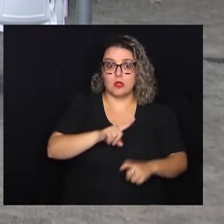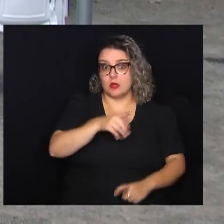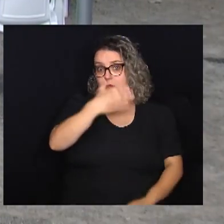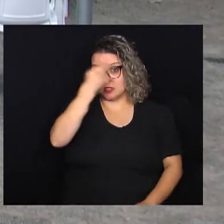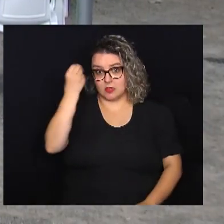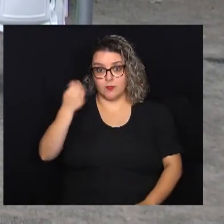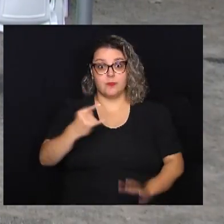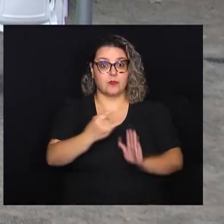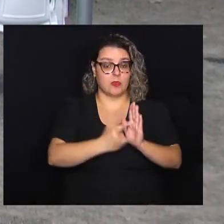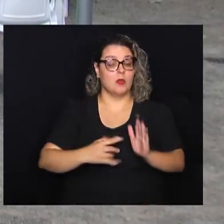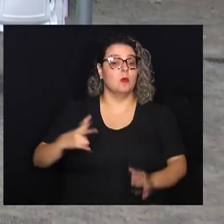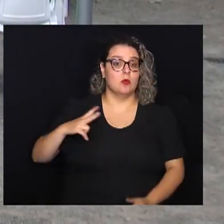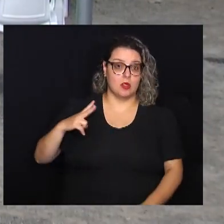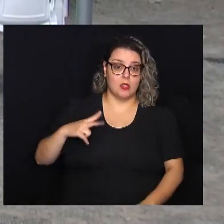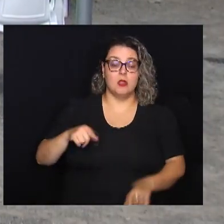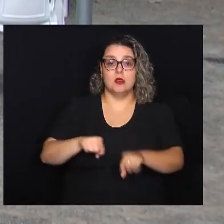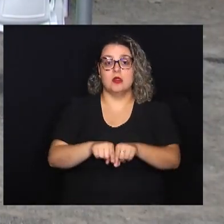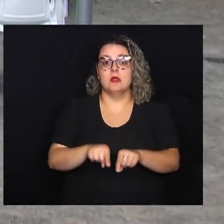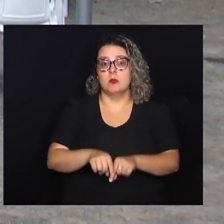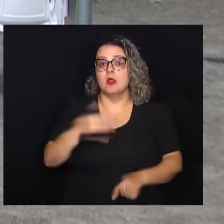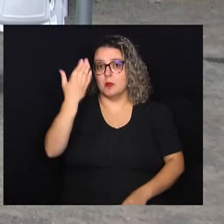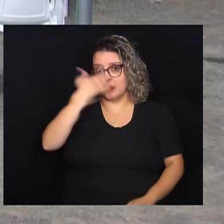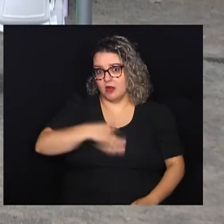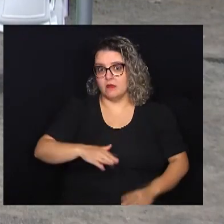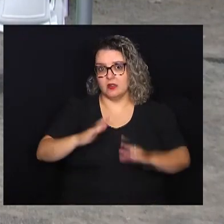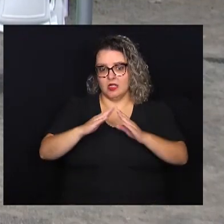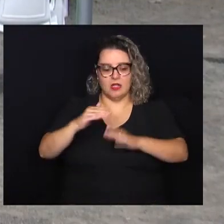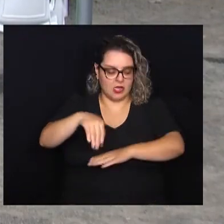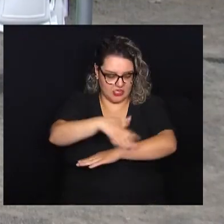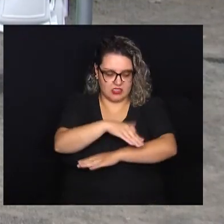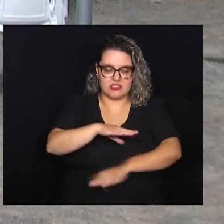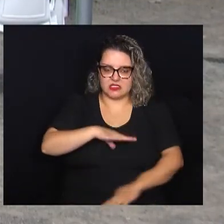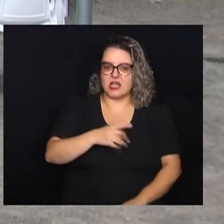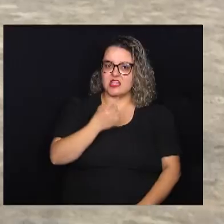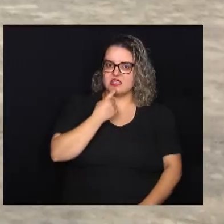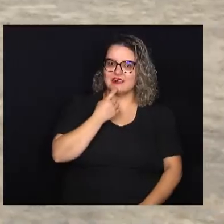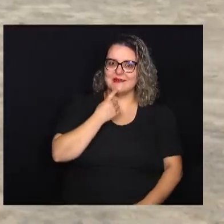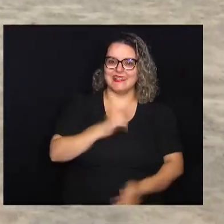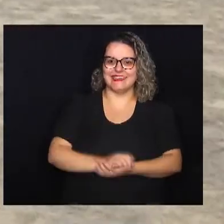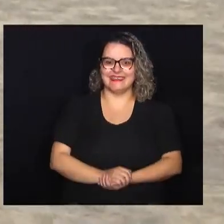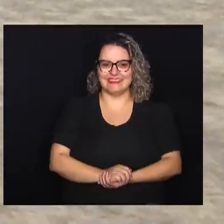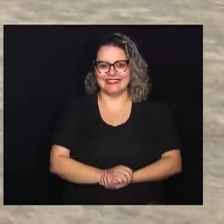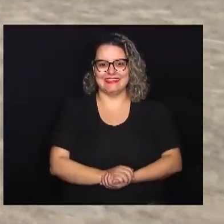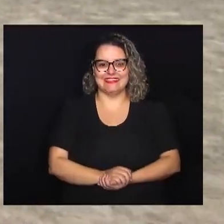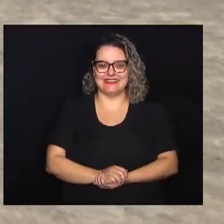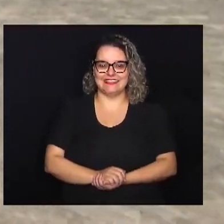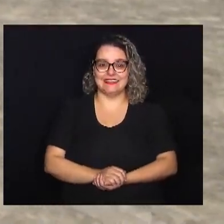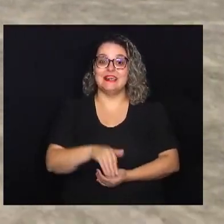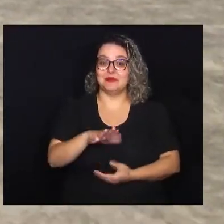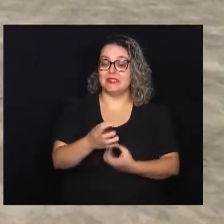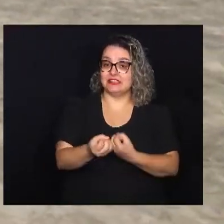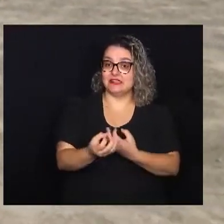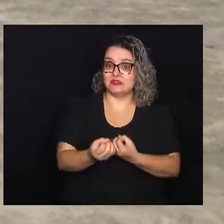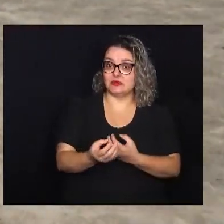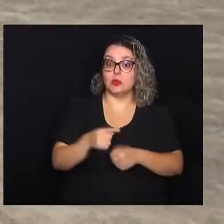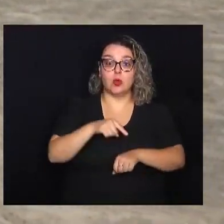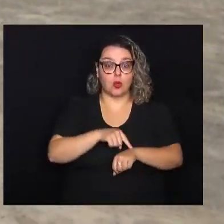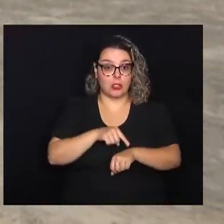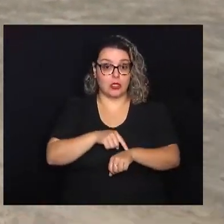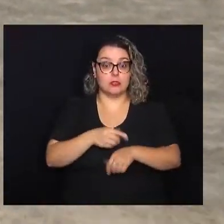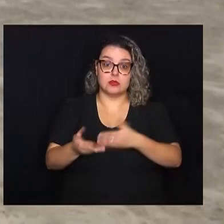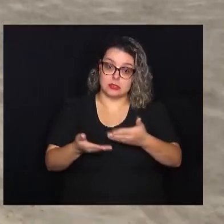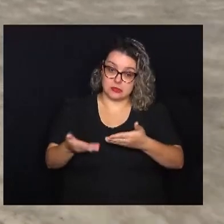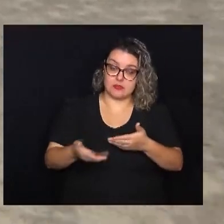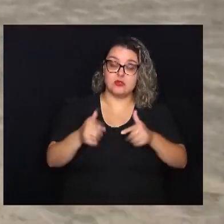pessoal e também do comprovante de residência na cidade de Campinas mas informações sobre horários e